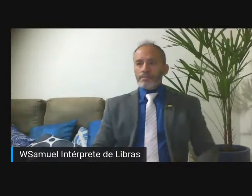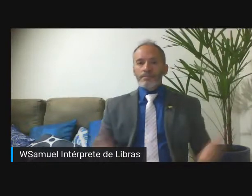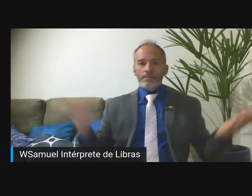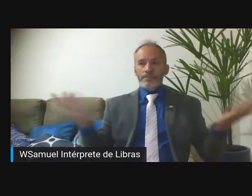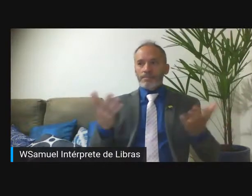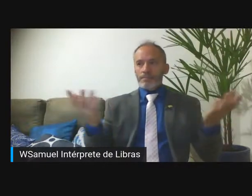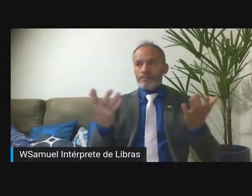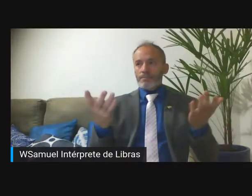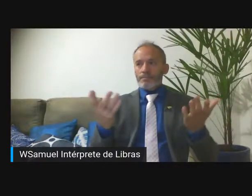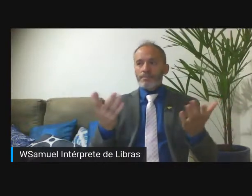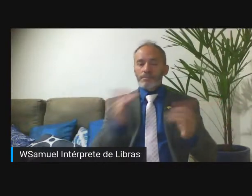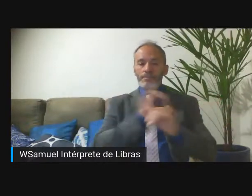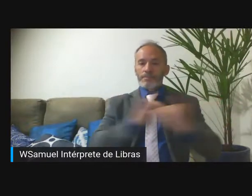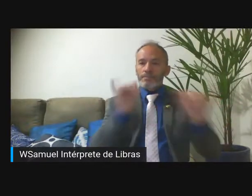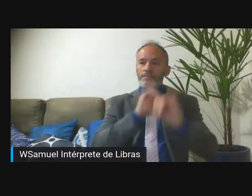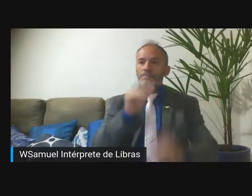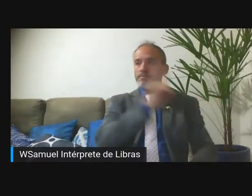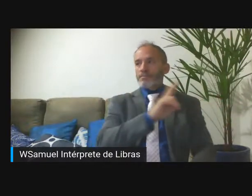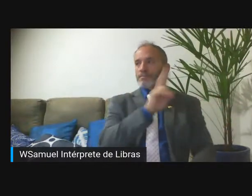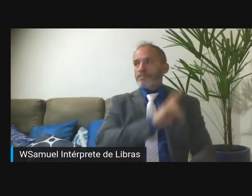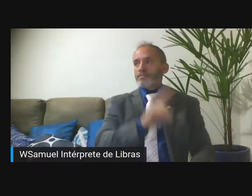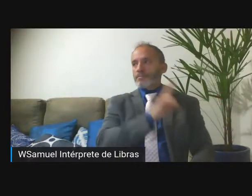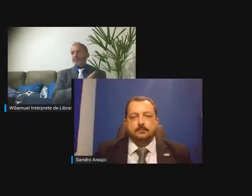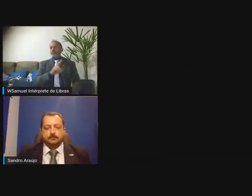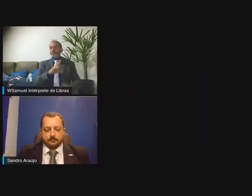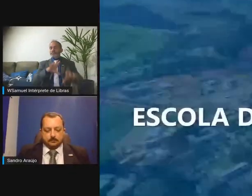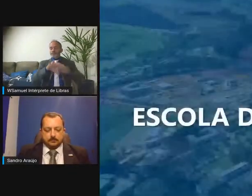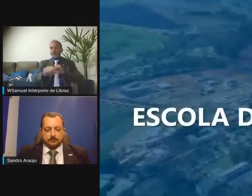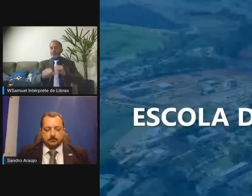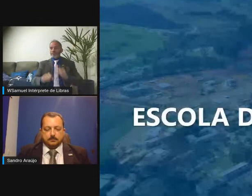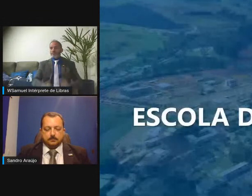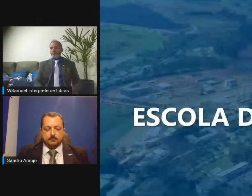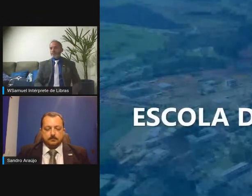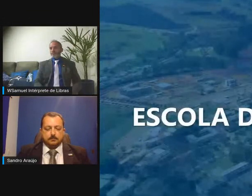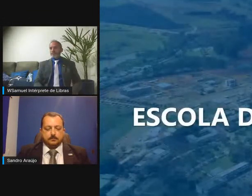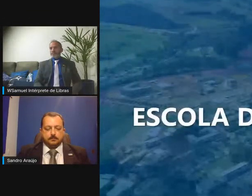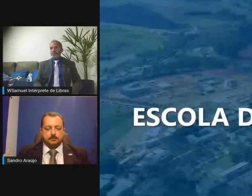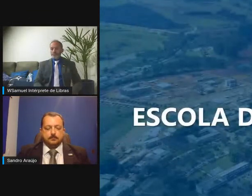Passaremos agora ao anúncio do nome dos formandos.